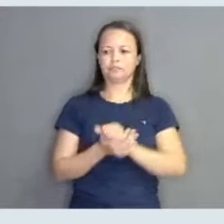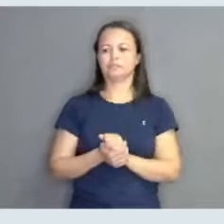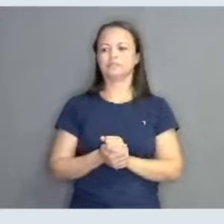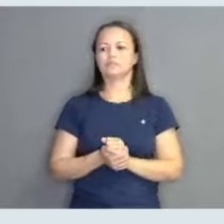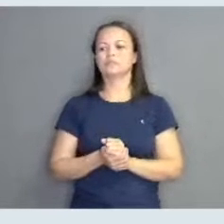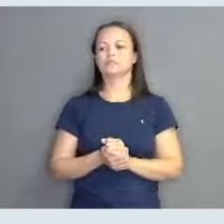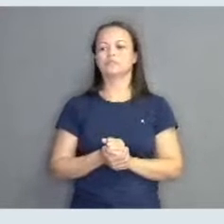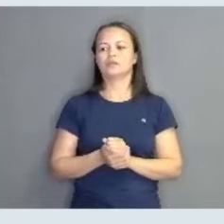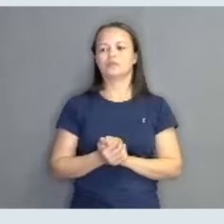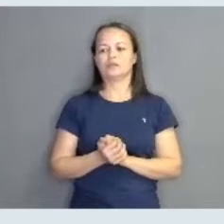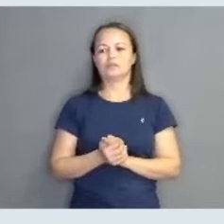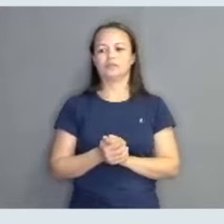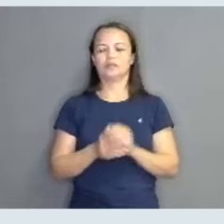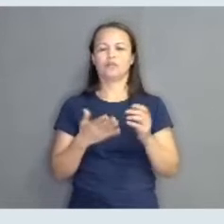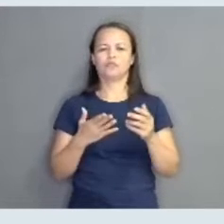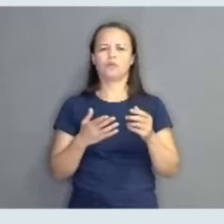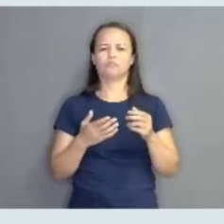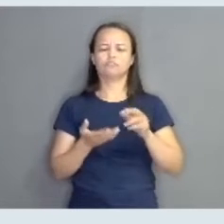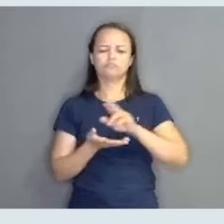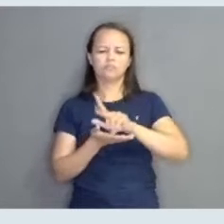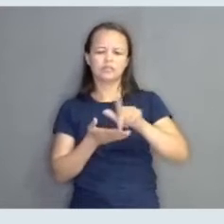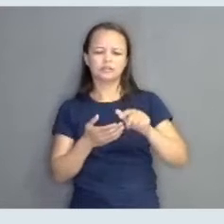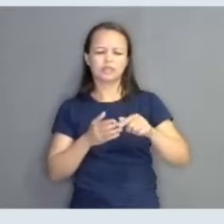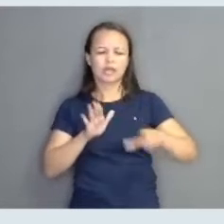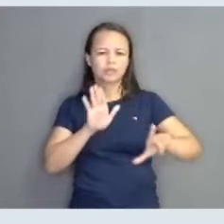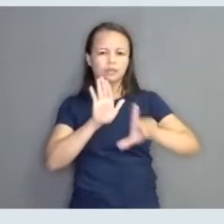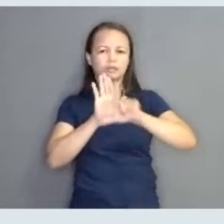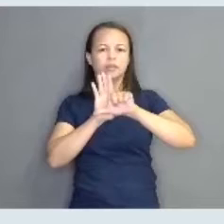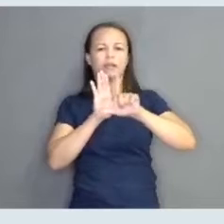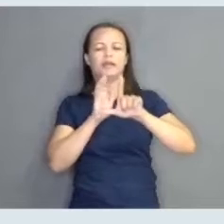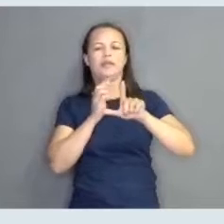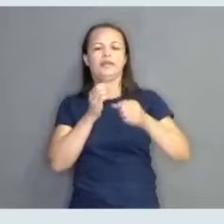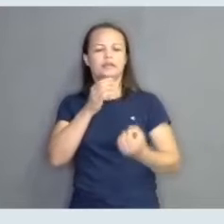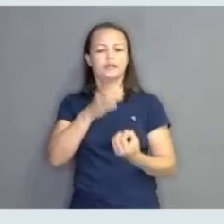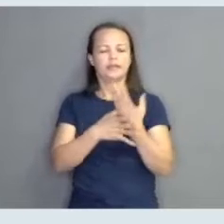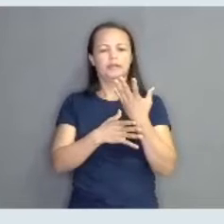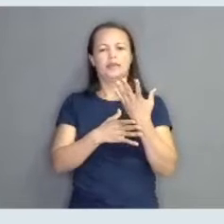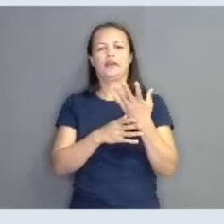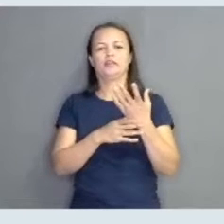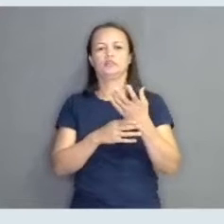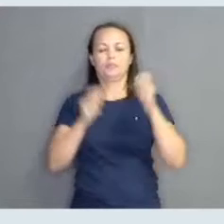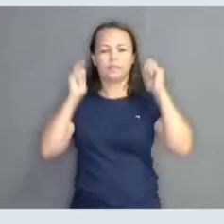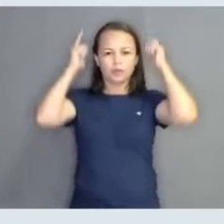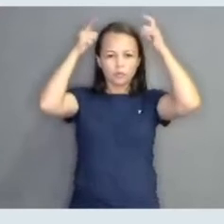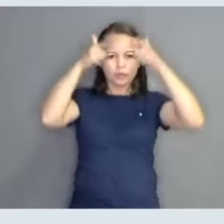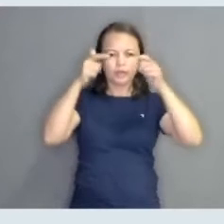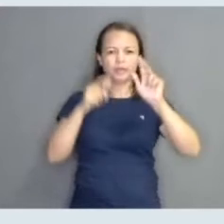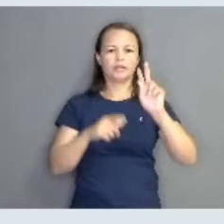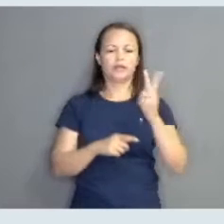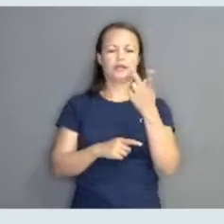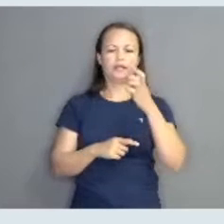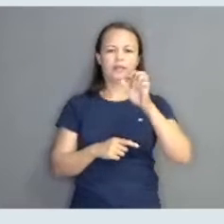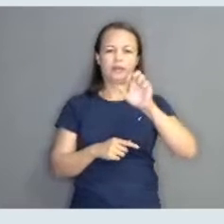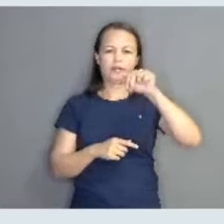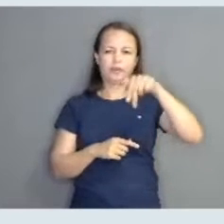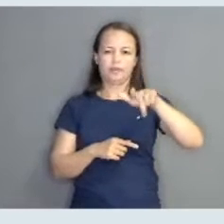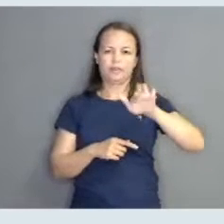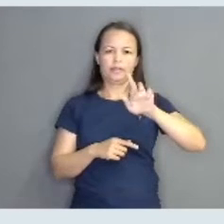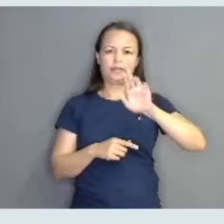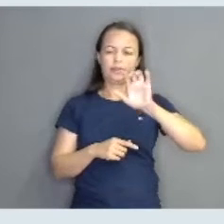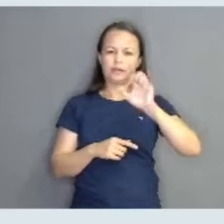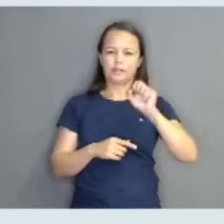supremacia foi uma espécie de lei criada pelo rei da Inglaterra, Henrique VIII, em